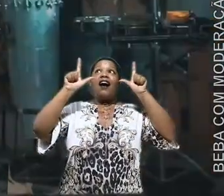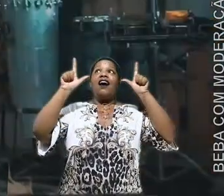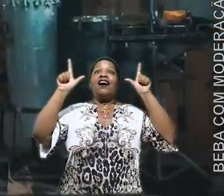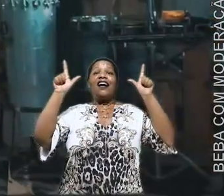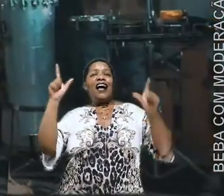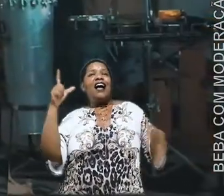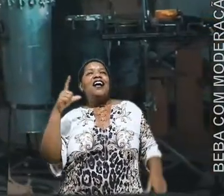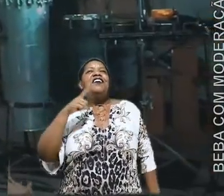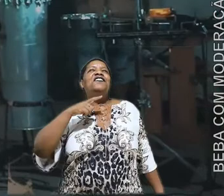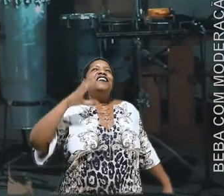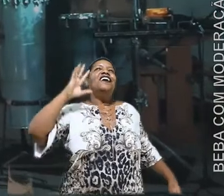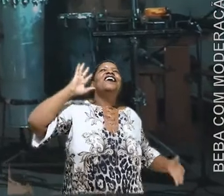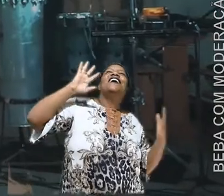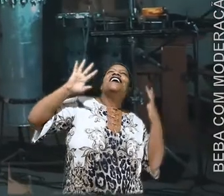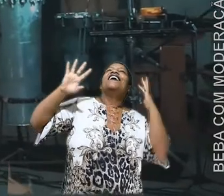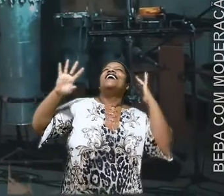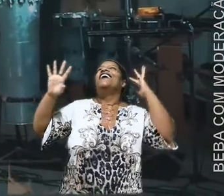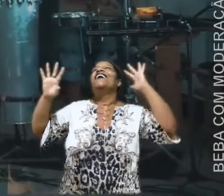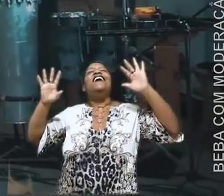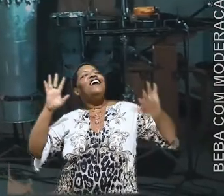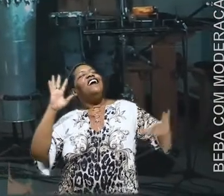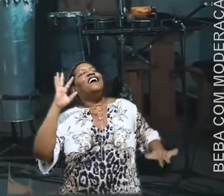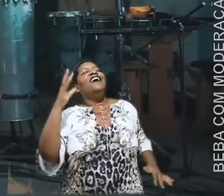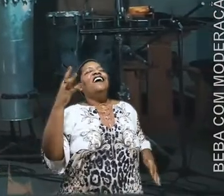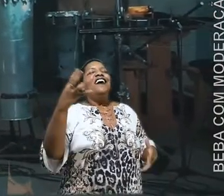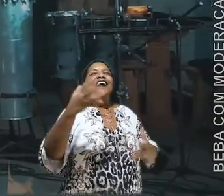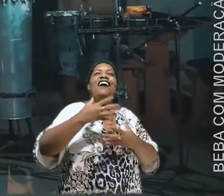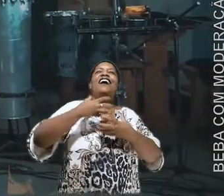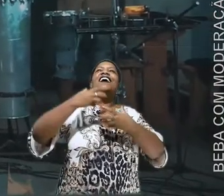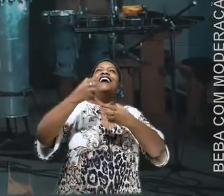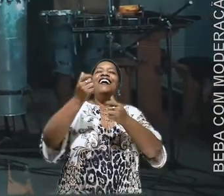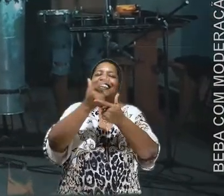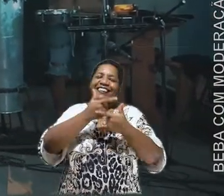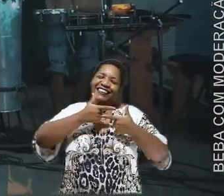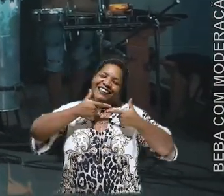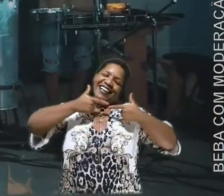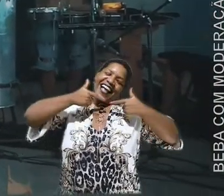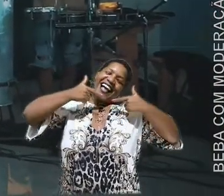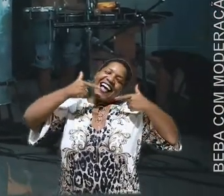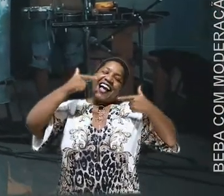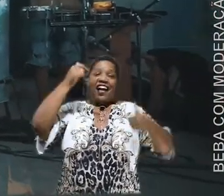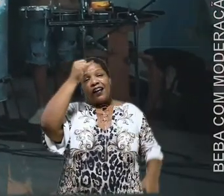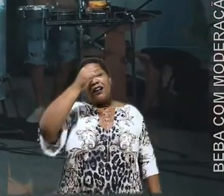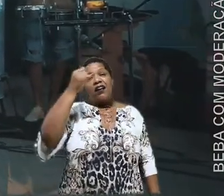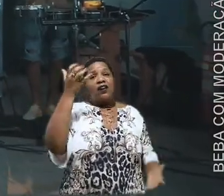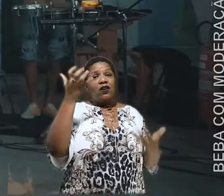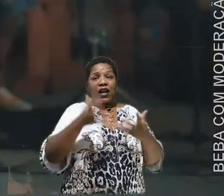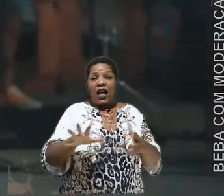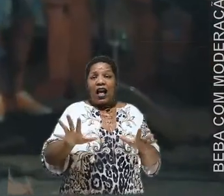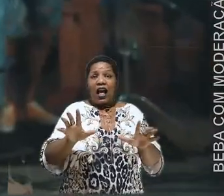viajar comigo ela eu sorri tubos